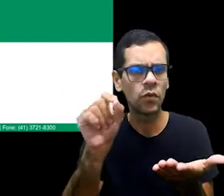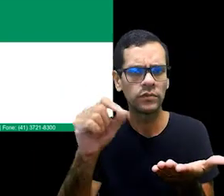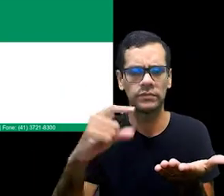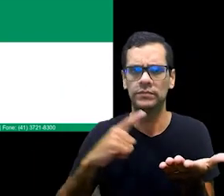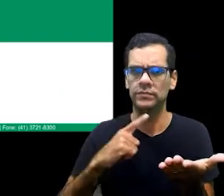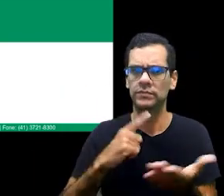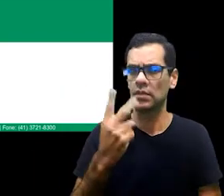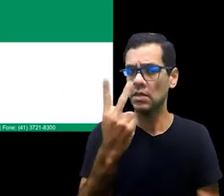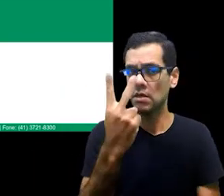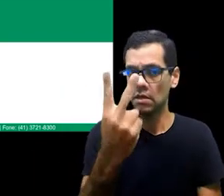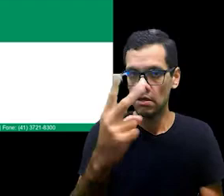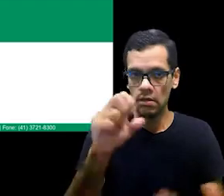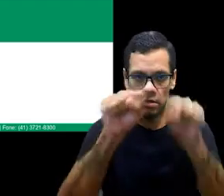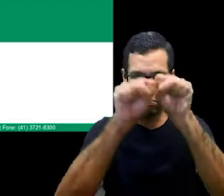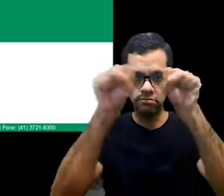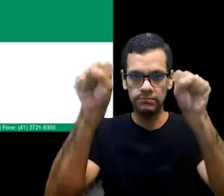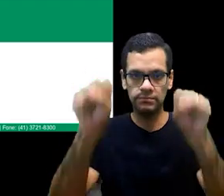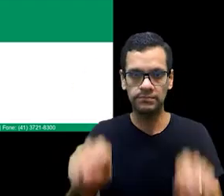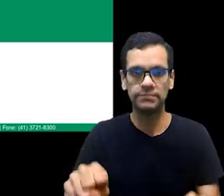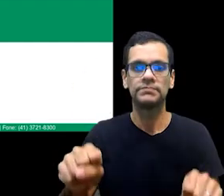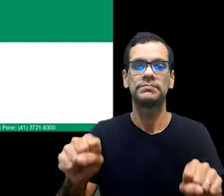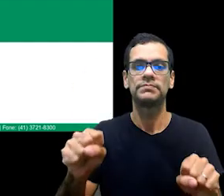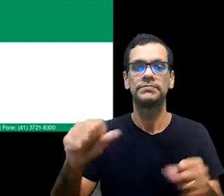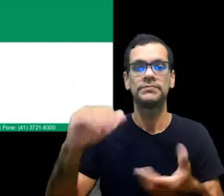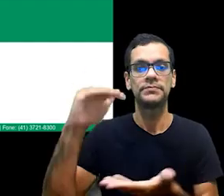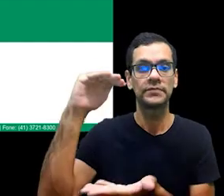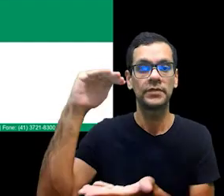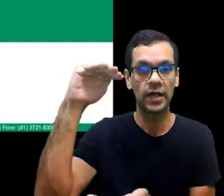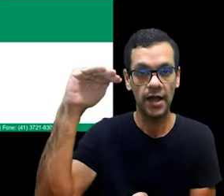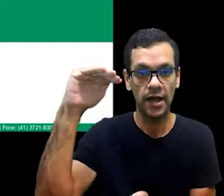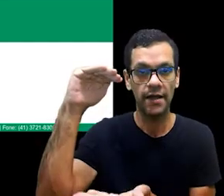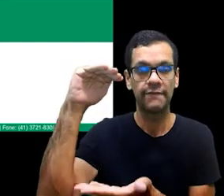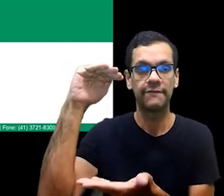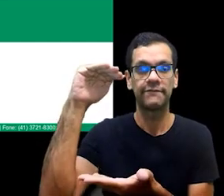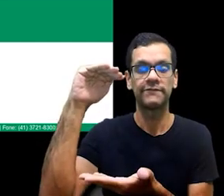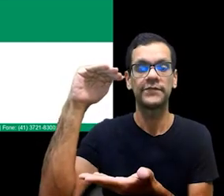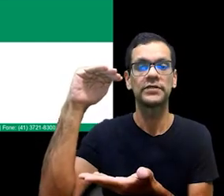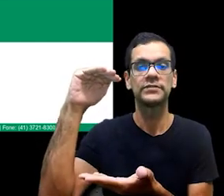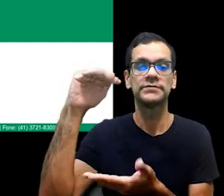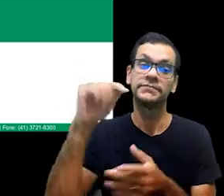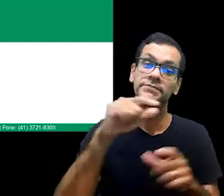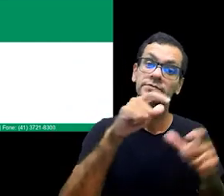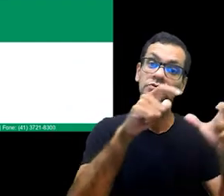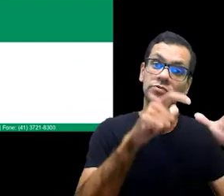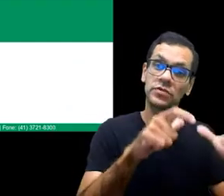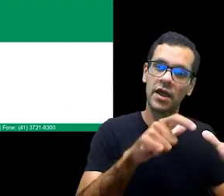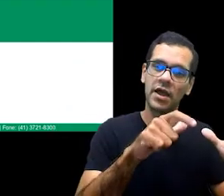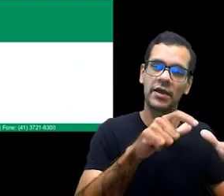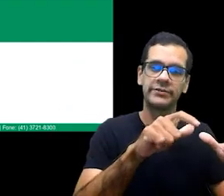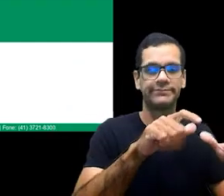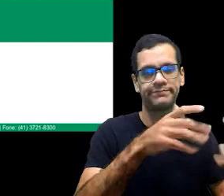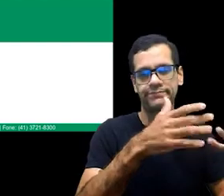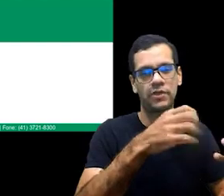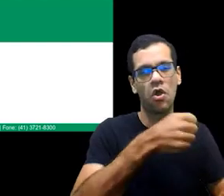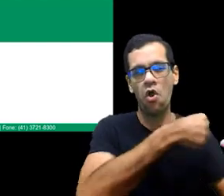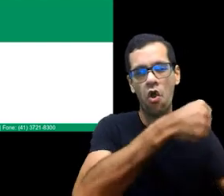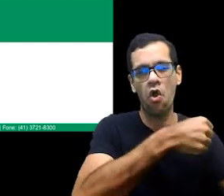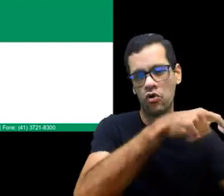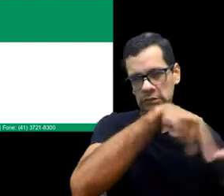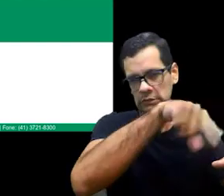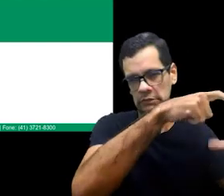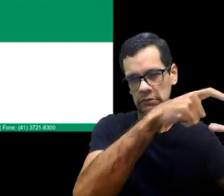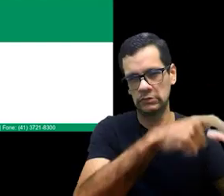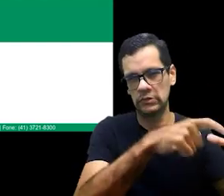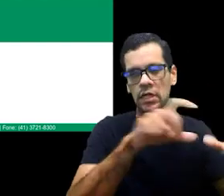você tem dois sistemas, a garrafa e o ambiente interno da cozinha, que não são sistemas que funcionam como o